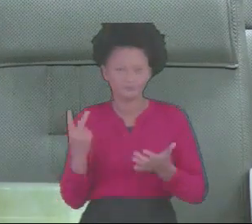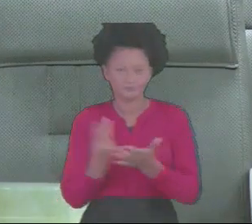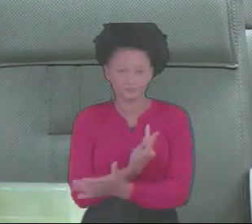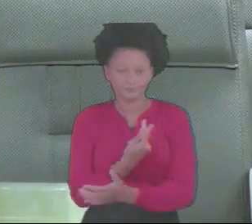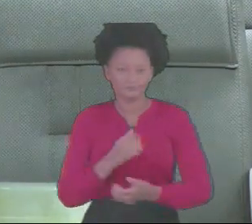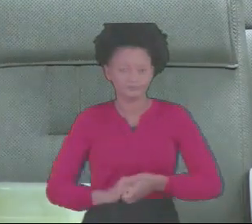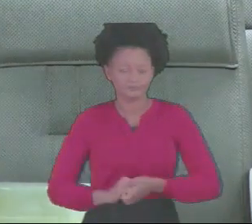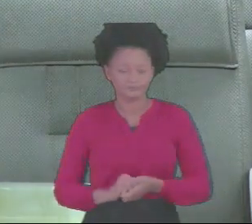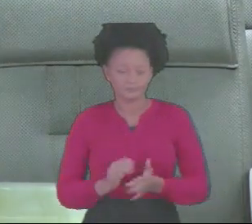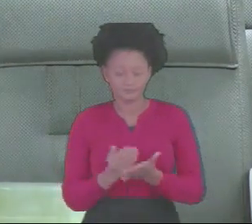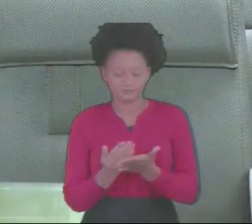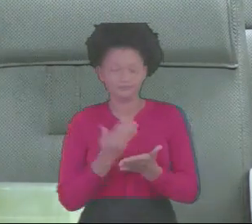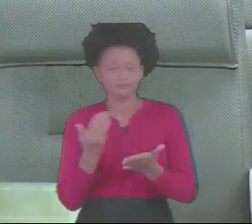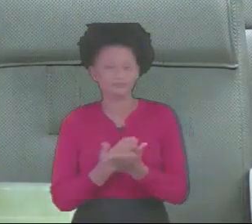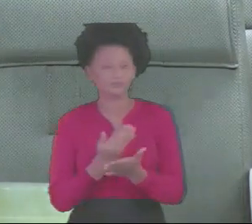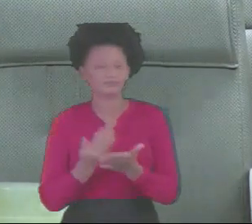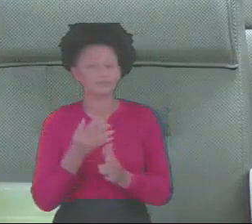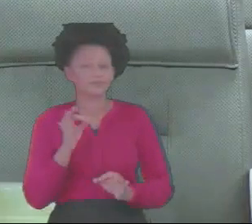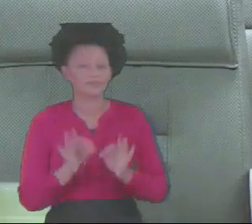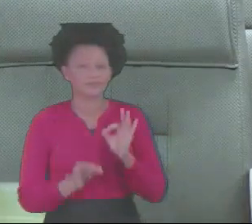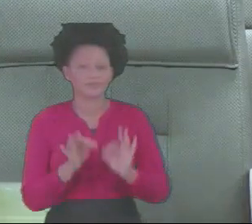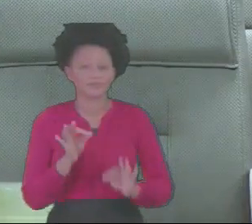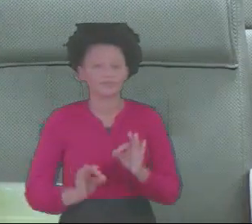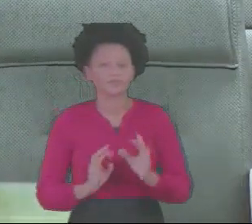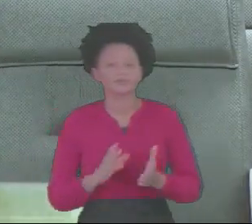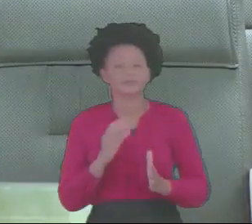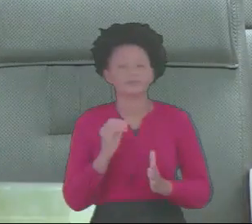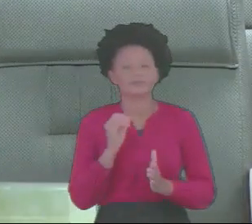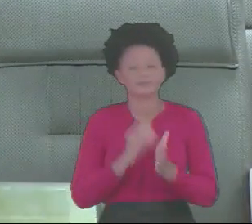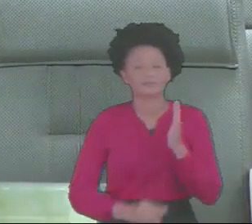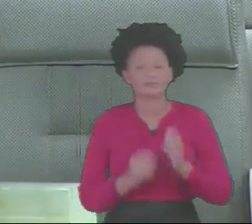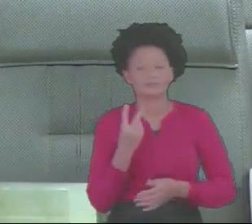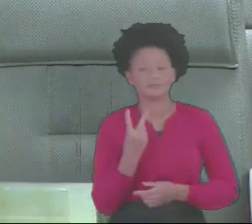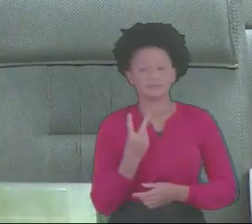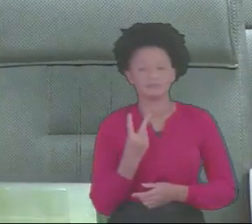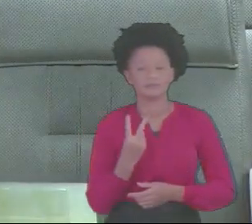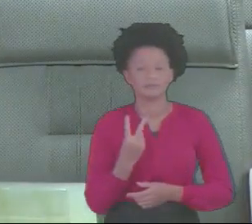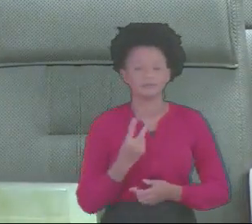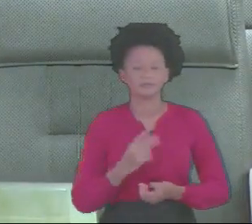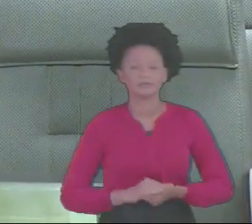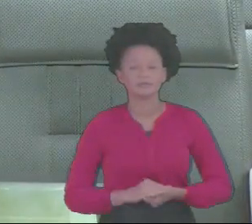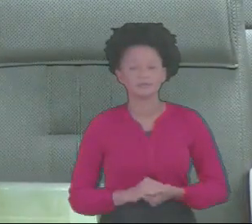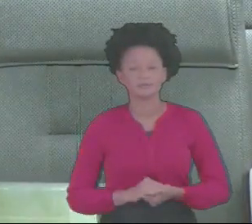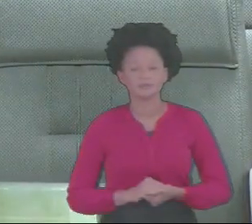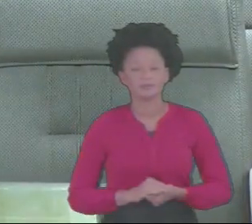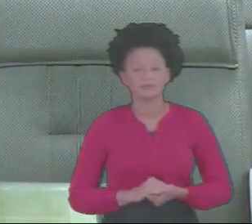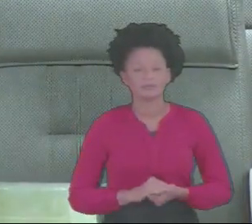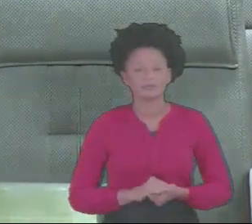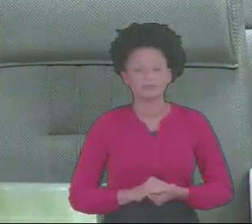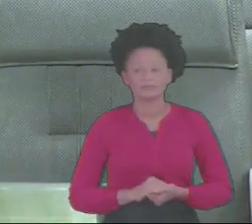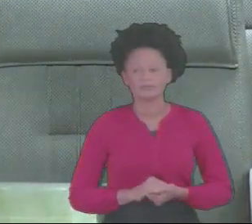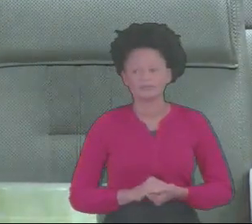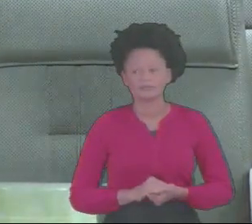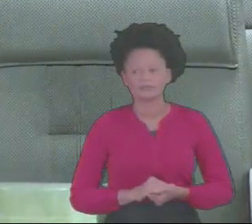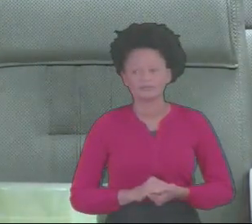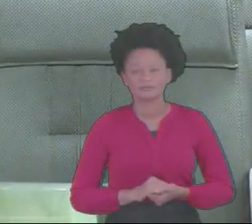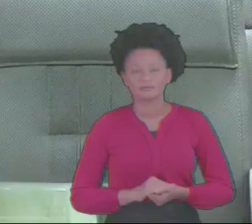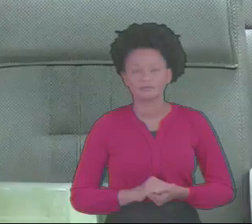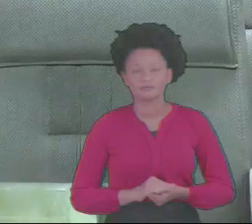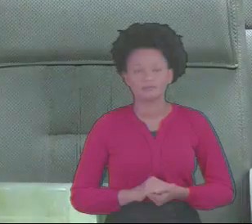o livro dos juízes Capítulo 2 é Versículos